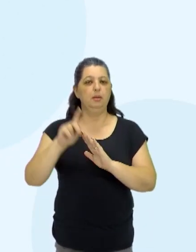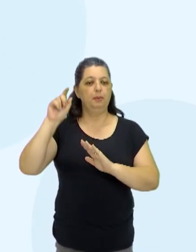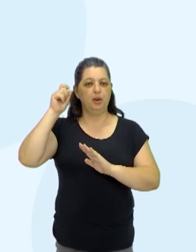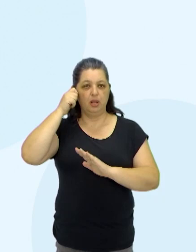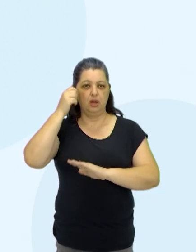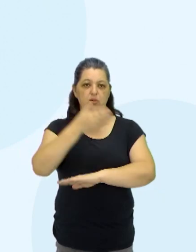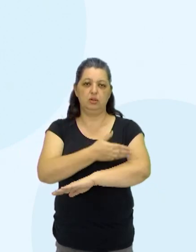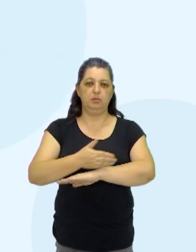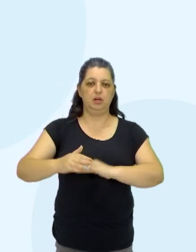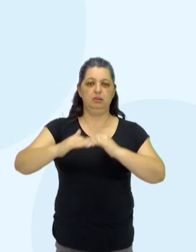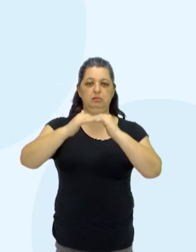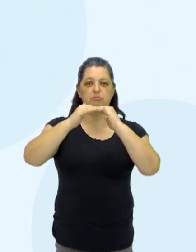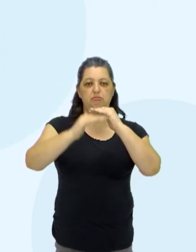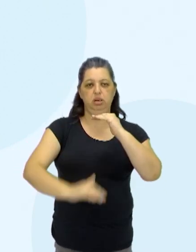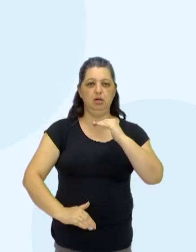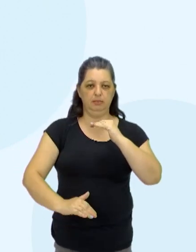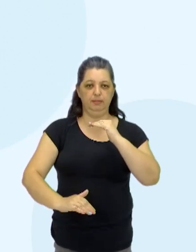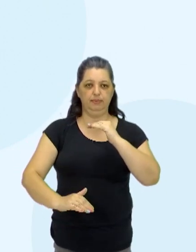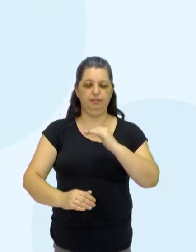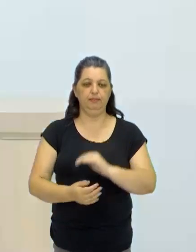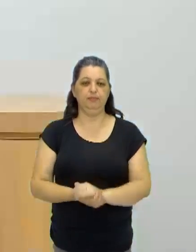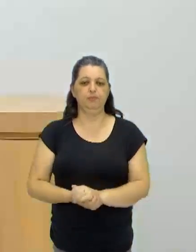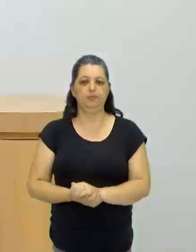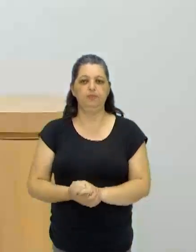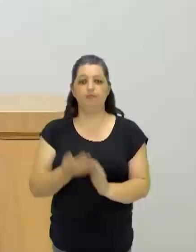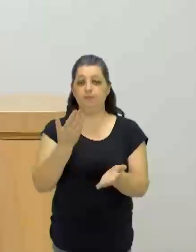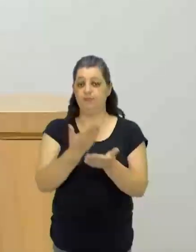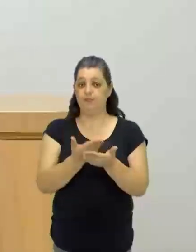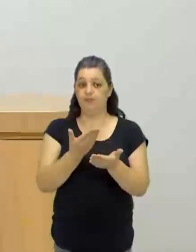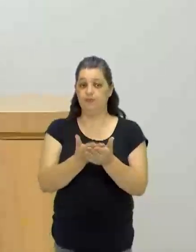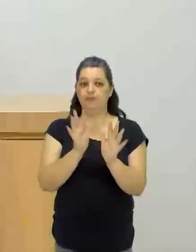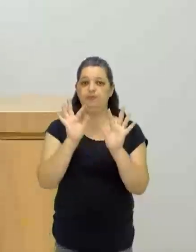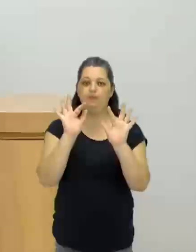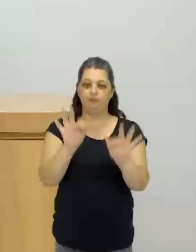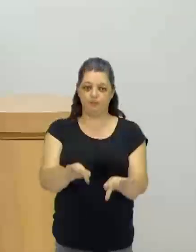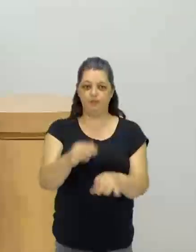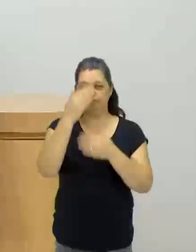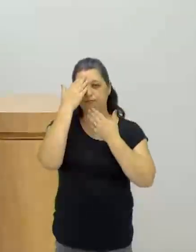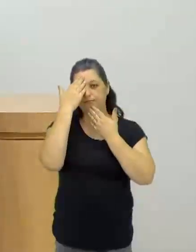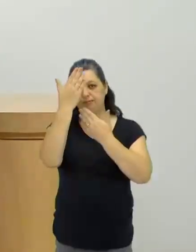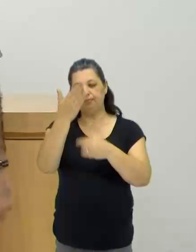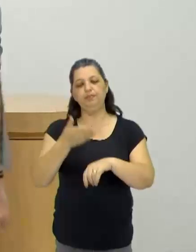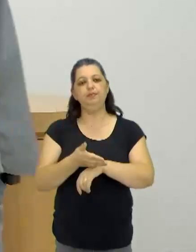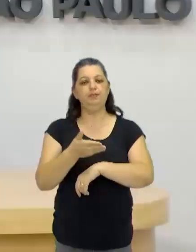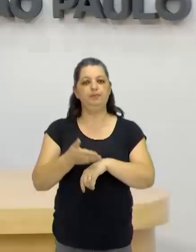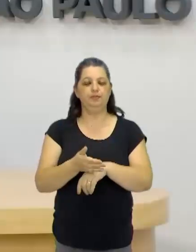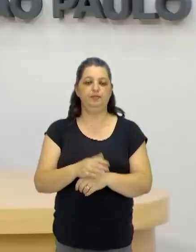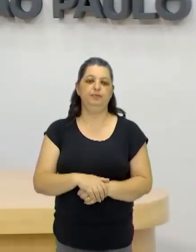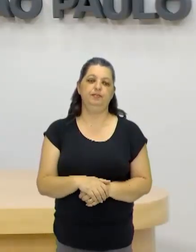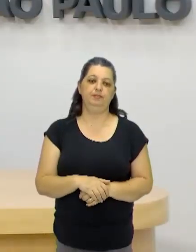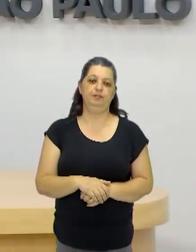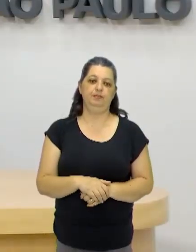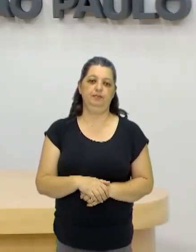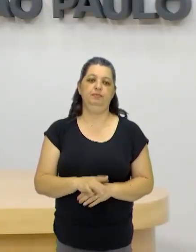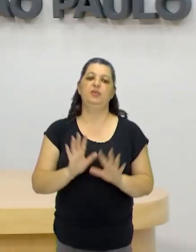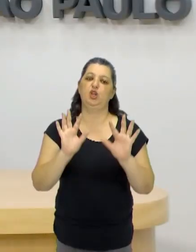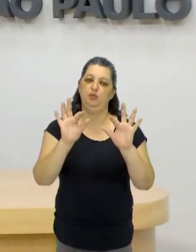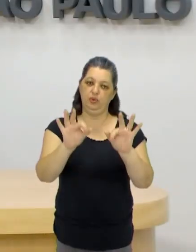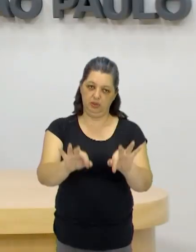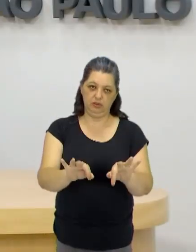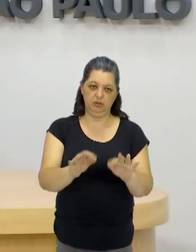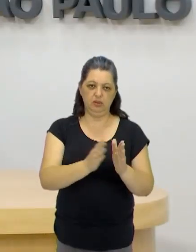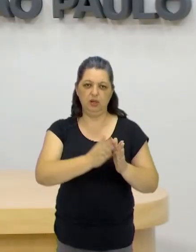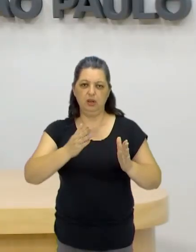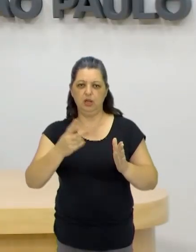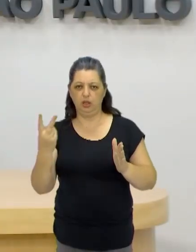no Brasil. A aula está acabando, Gibá. Manda um tchau pro povo, queria agradecer sua participação. Fechamos então essa parte aí, parte 2,